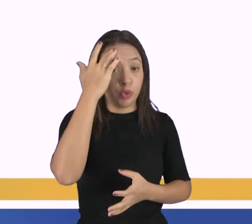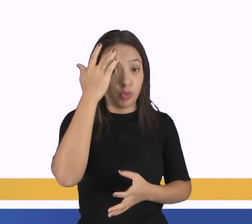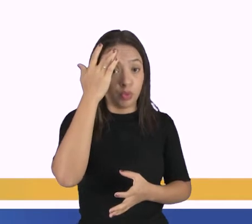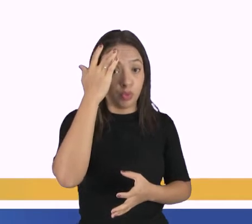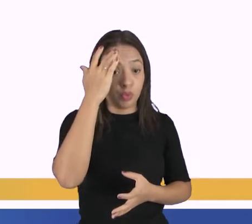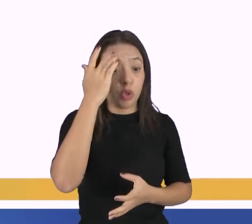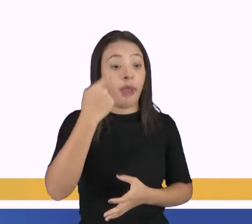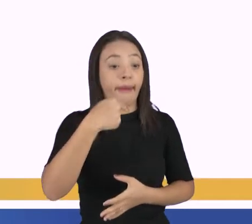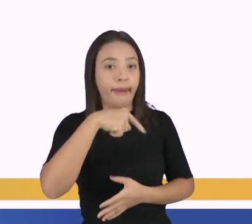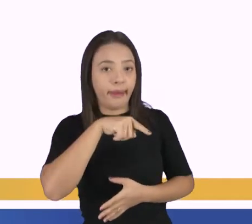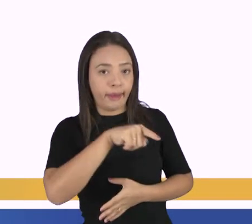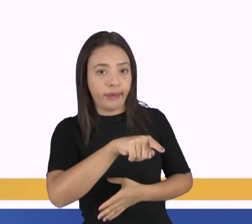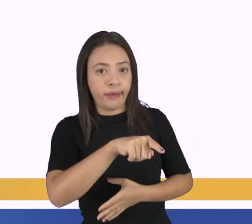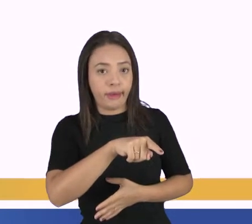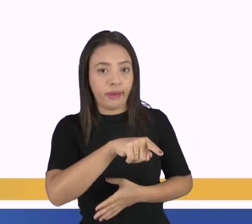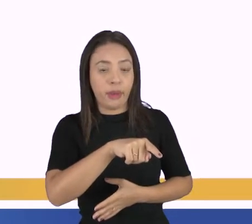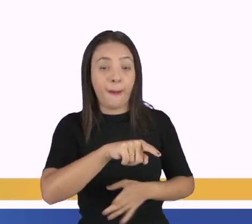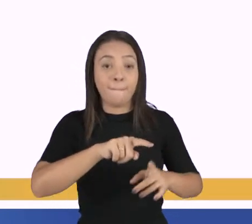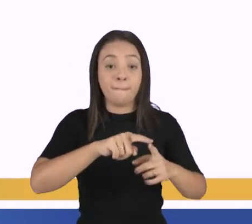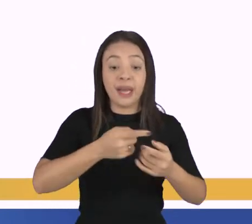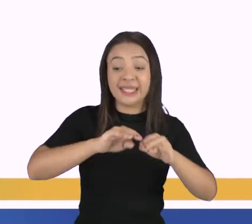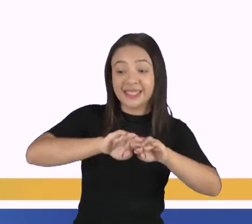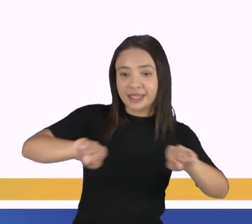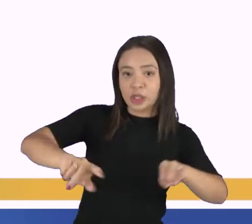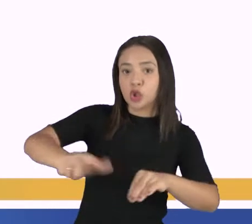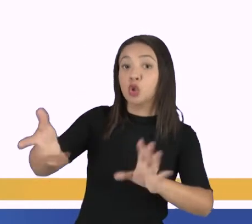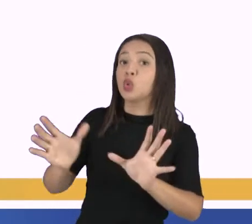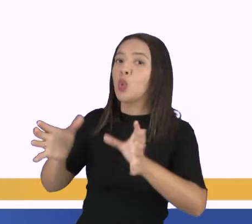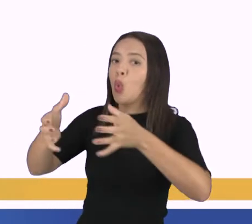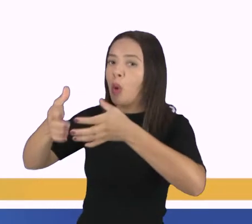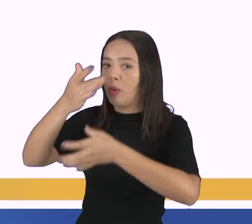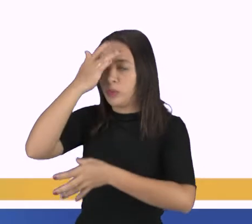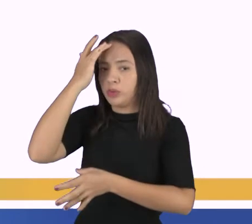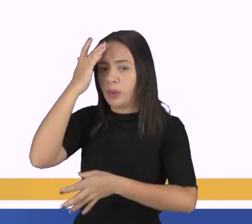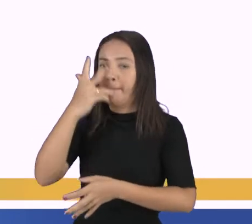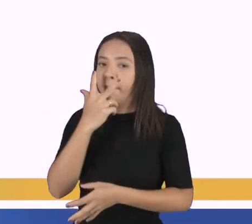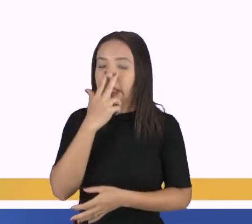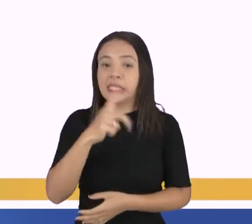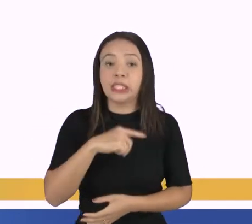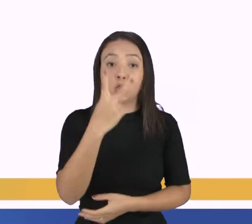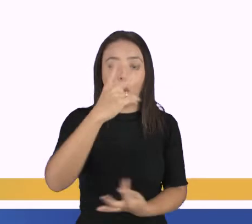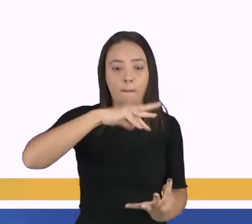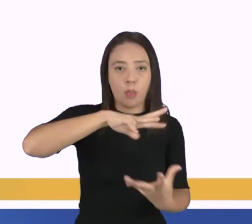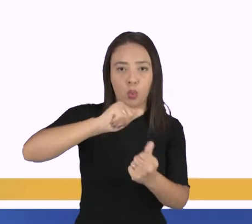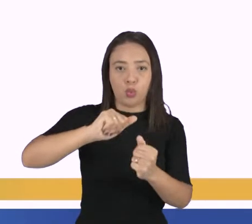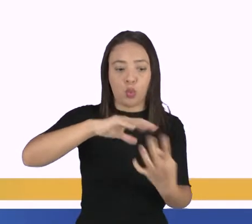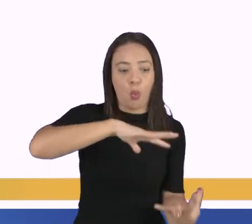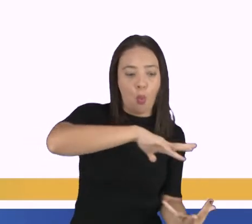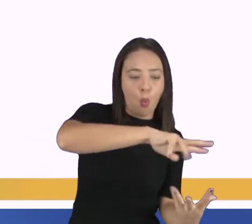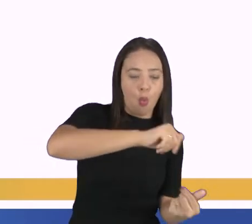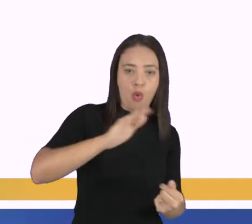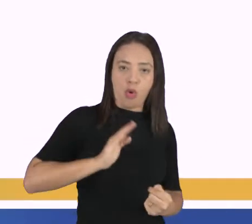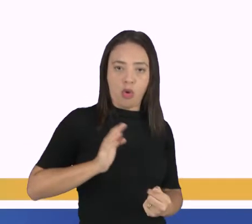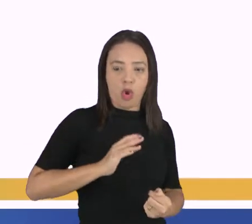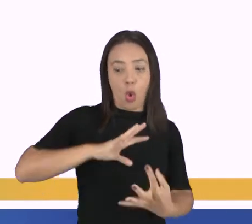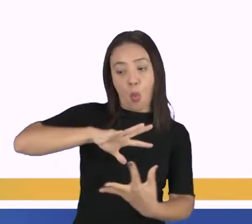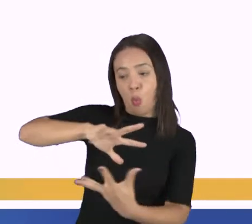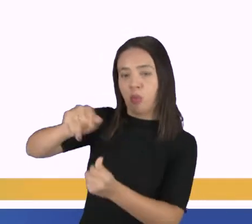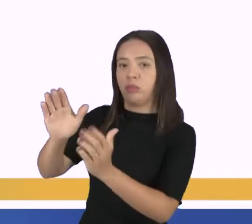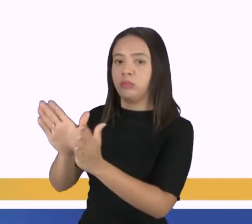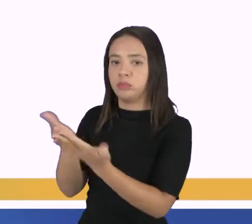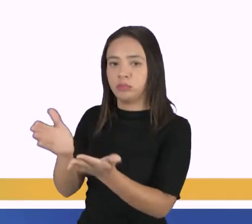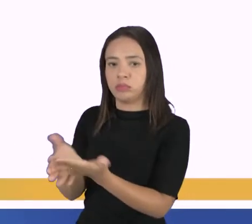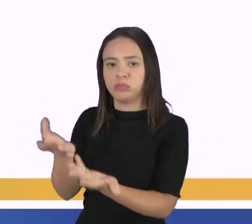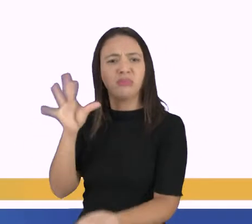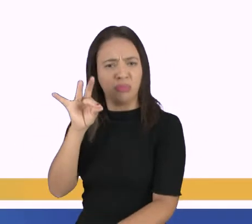lugares e não entrem em outros ambientes, criando assim o mundo dos ricos e o mundo dos pobres. Será que é verdade isso, pessoal?